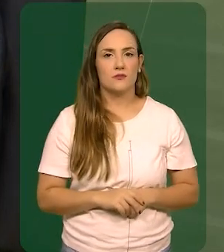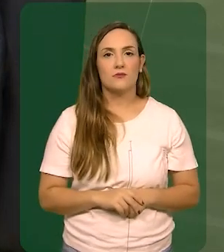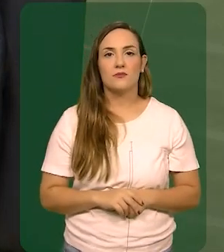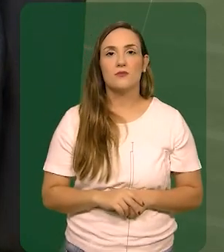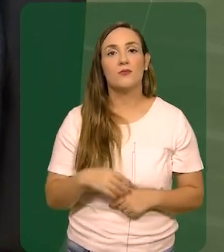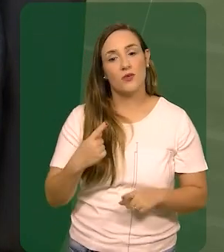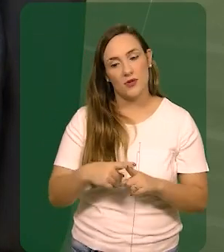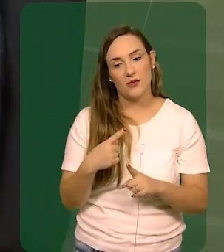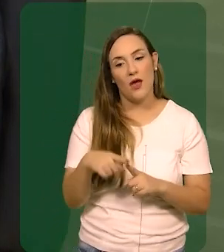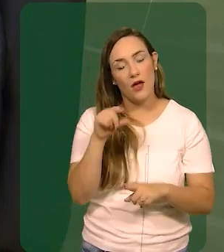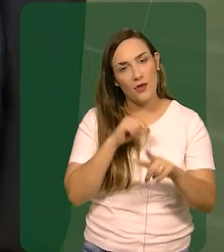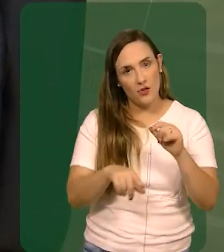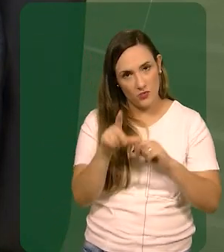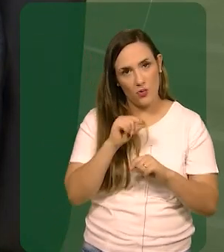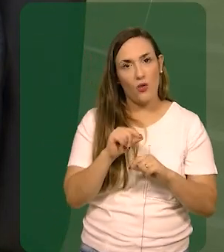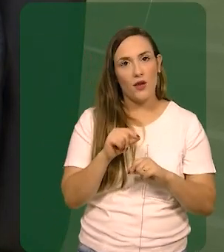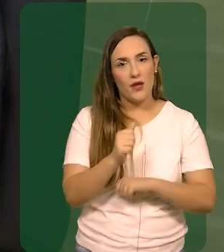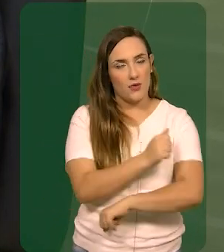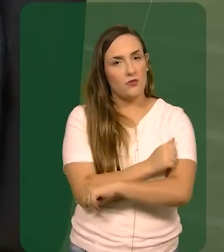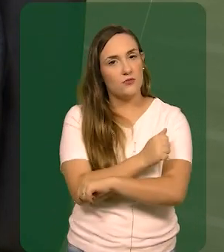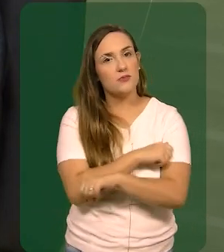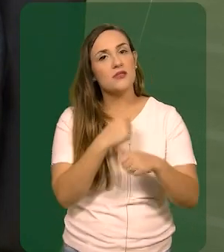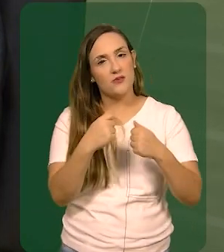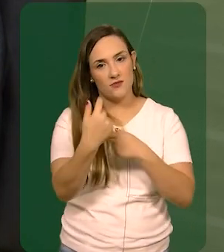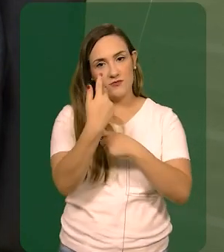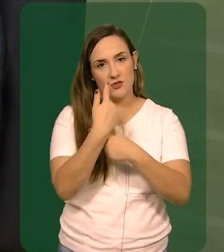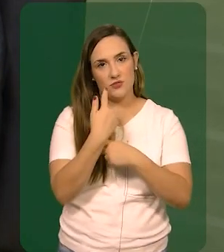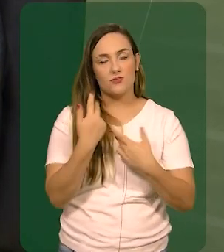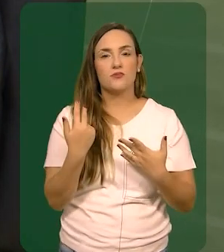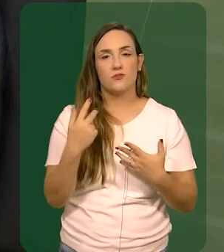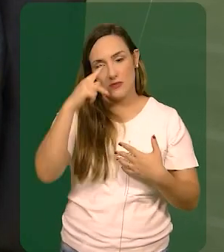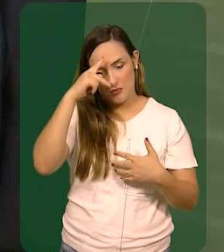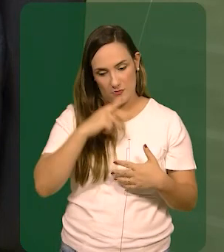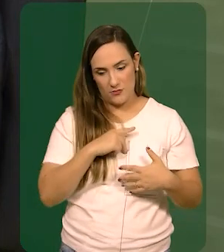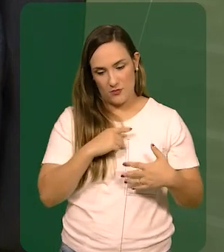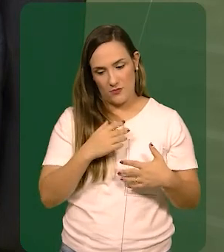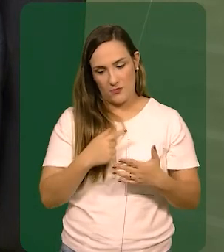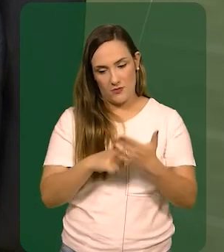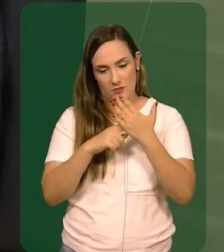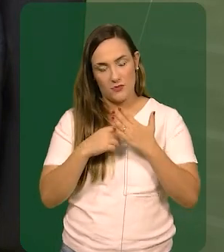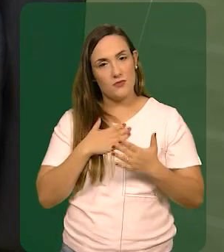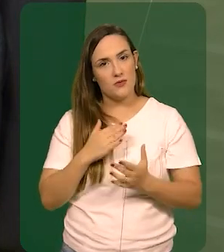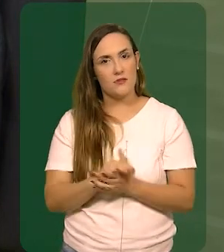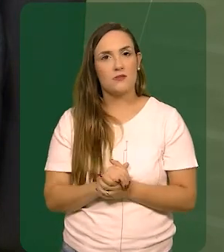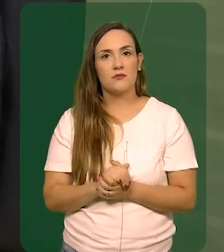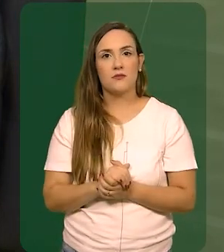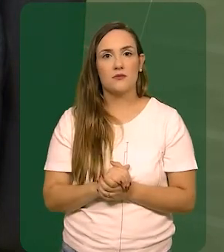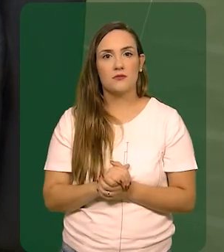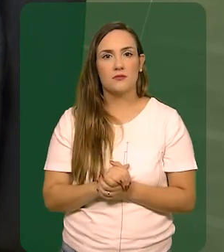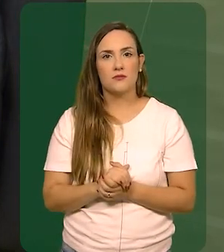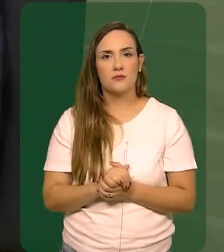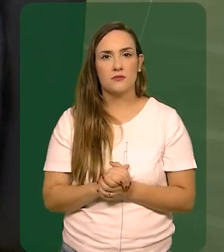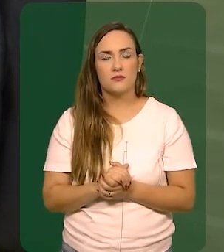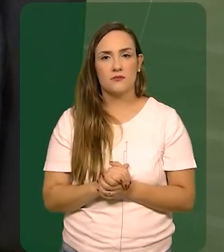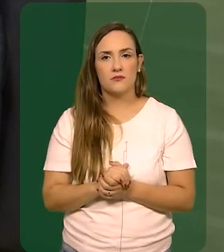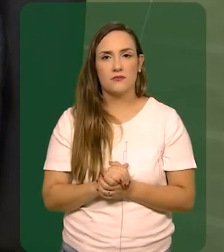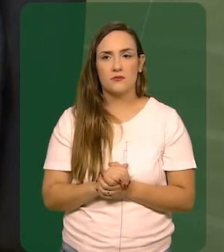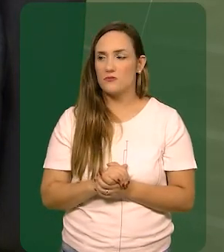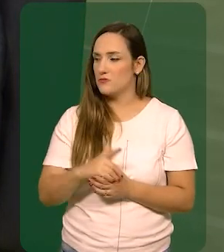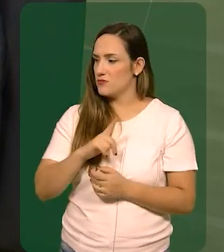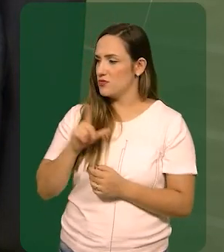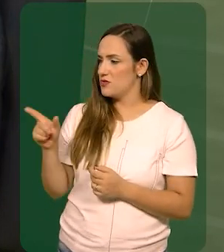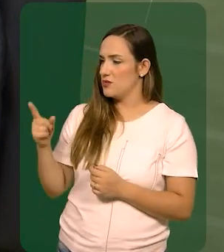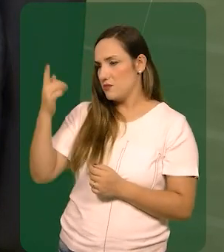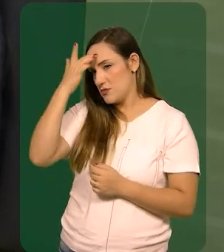de vídeos, né? Uhum. Porque para a seleção do programa Cidadania Viva a gente tinha que fazer um vídeo falando quem era. Tinha um bolsista que não